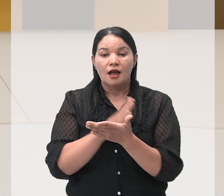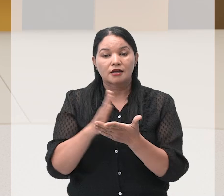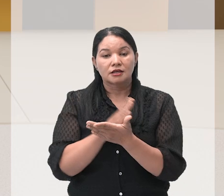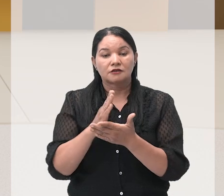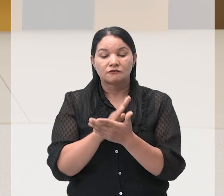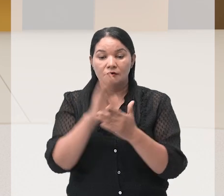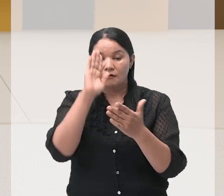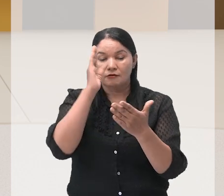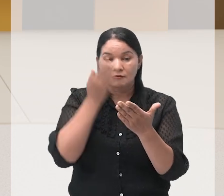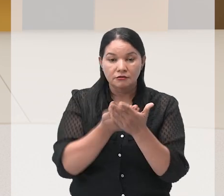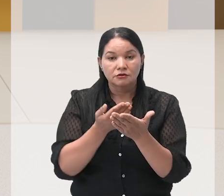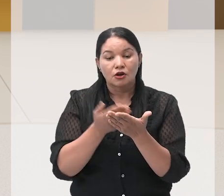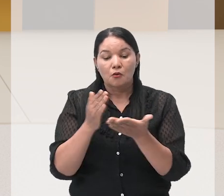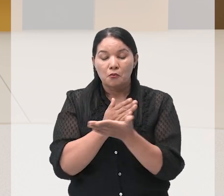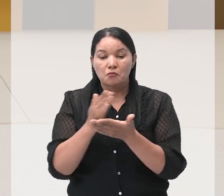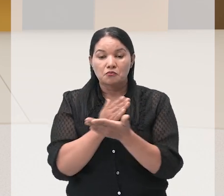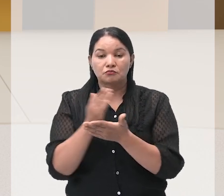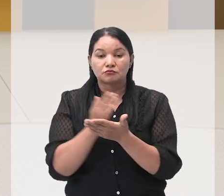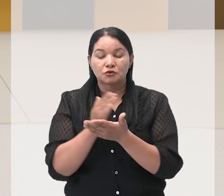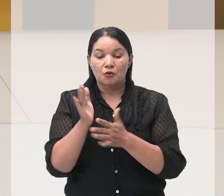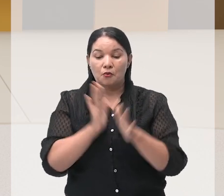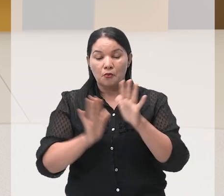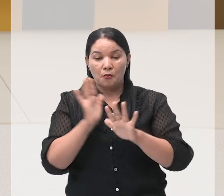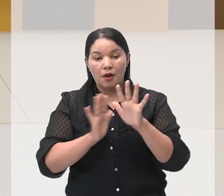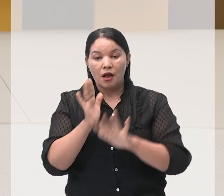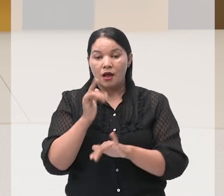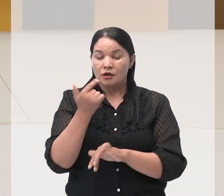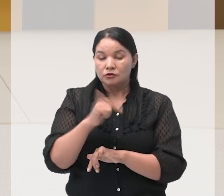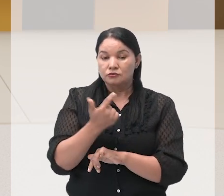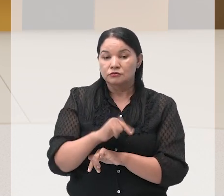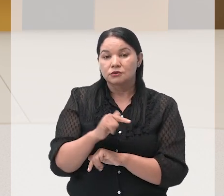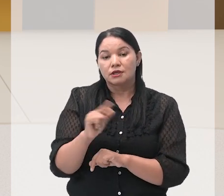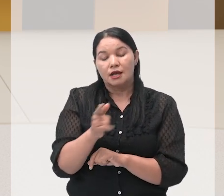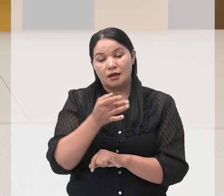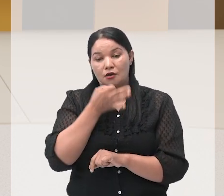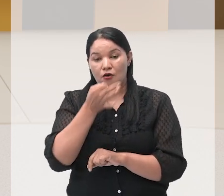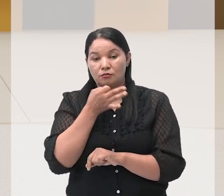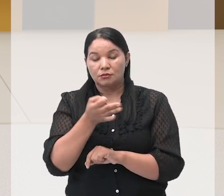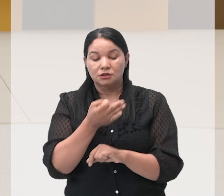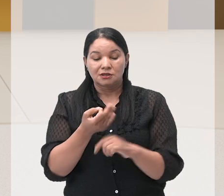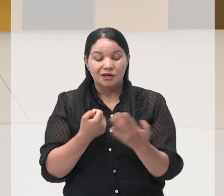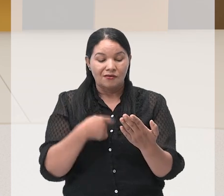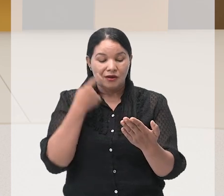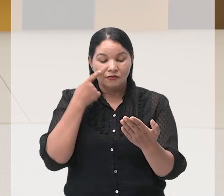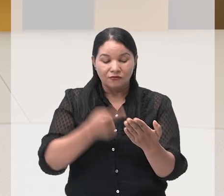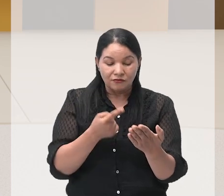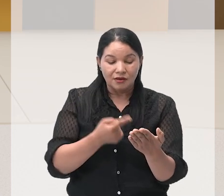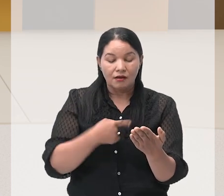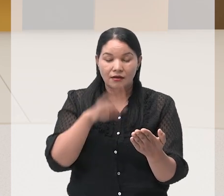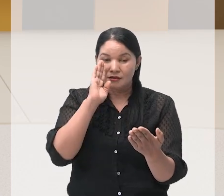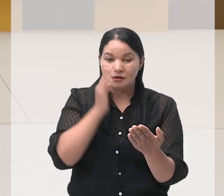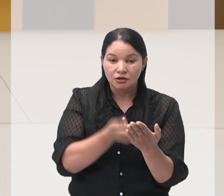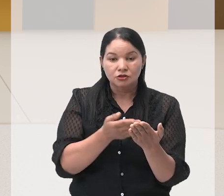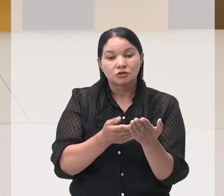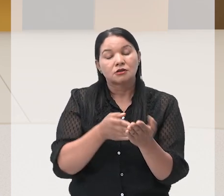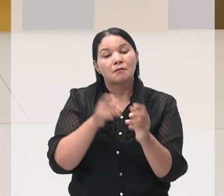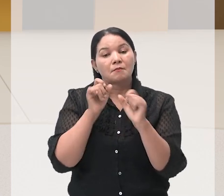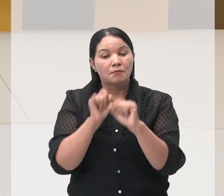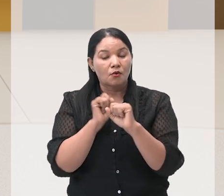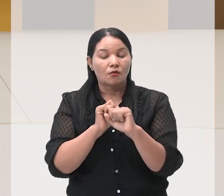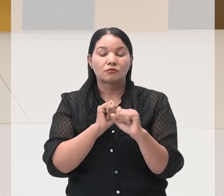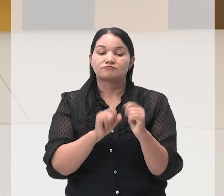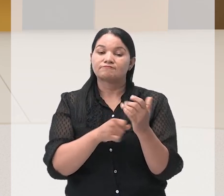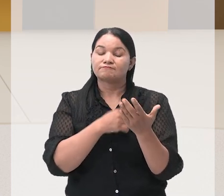naquele trecho, ele pode cair no engano, ele pode cair no erro e basear a sua opinião sobre